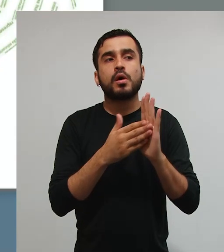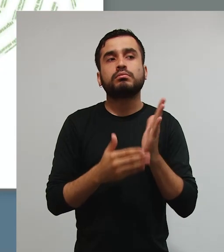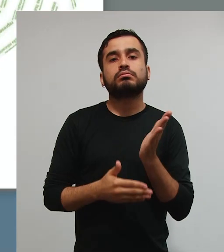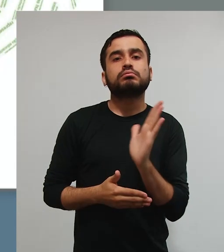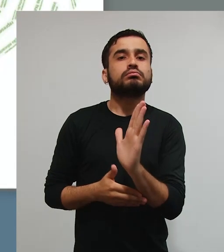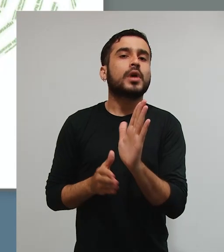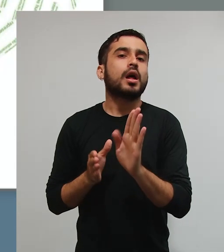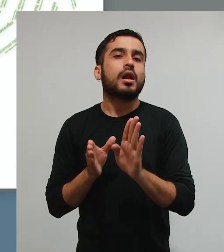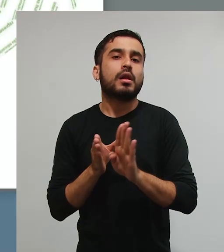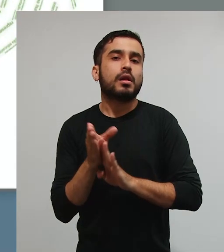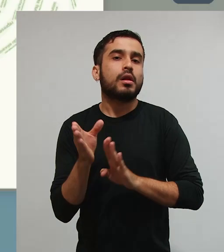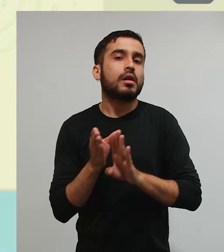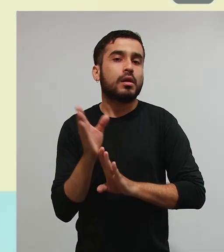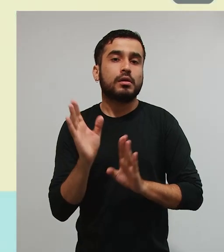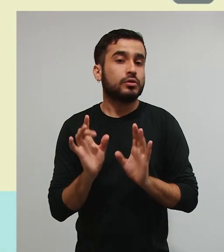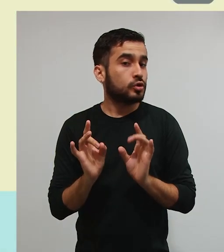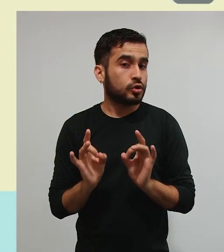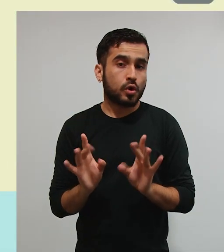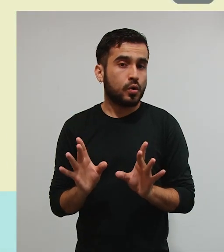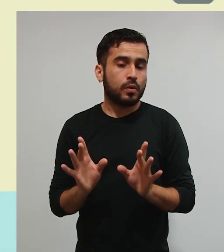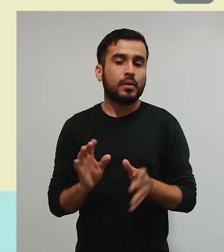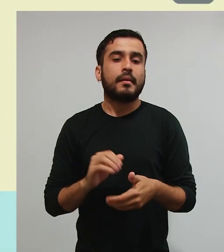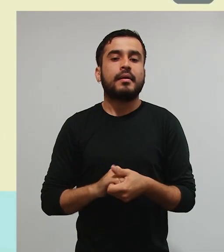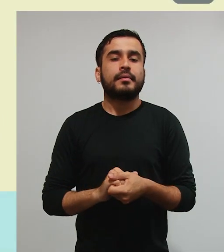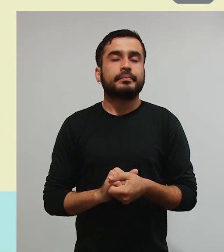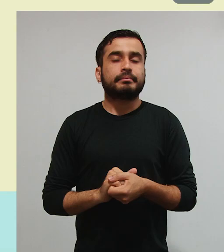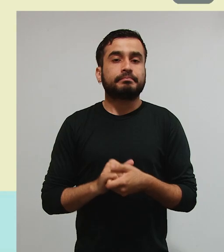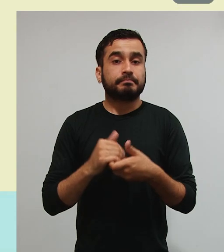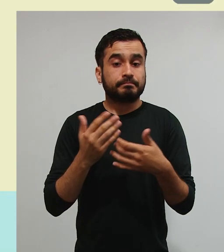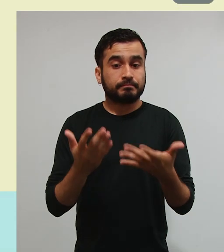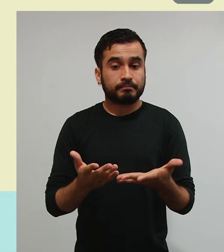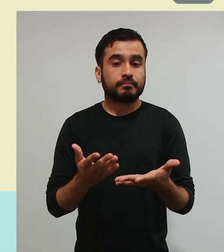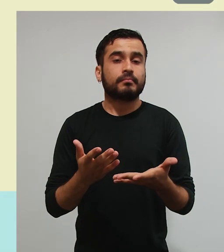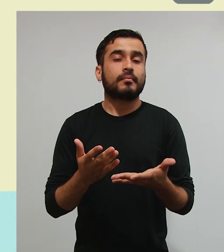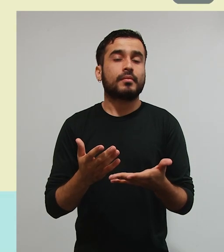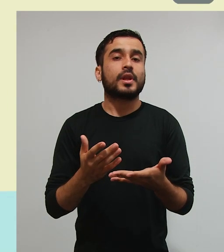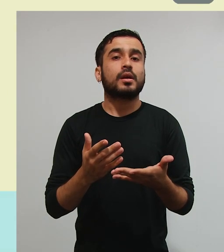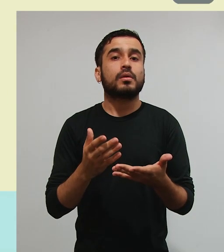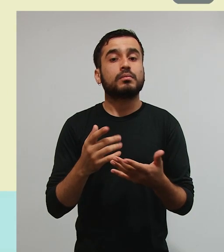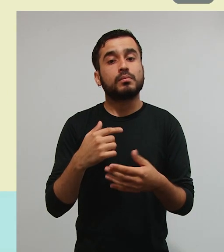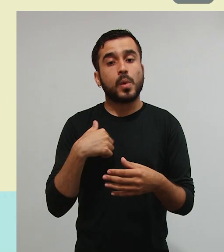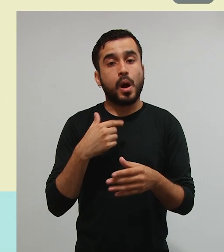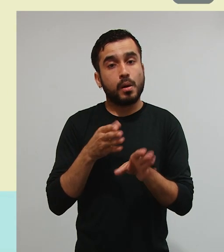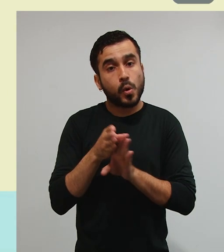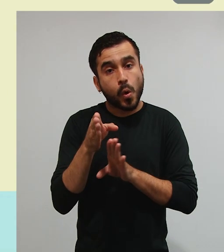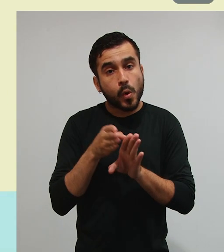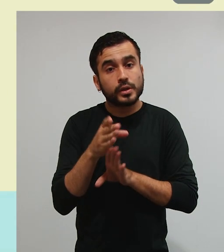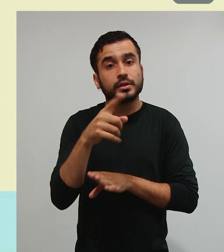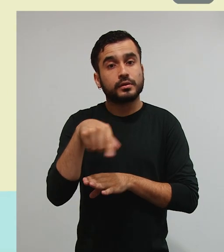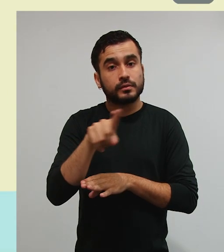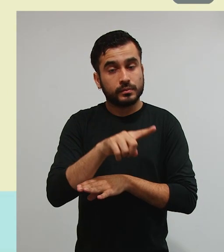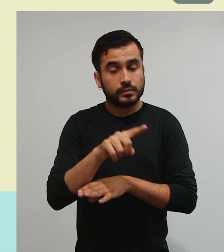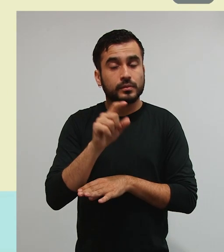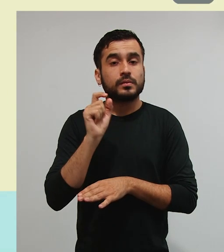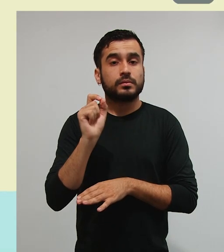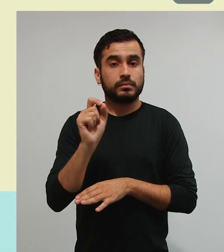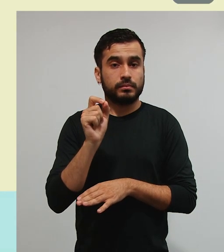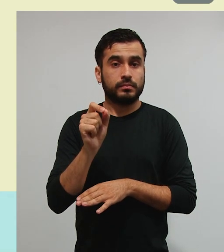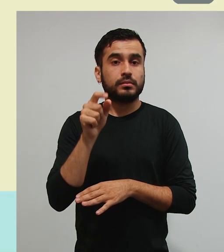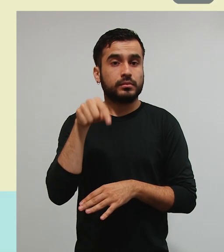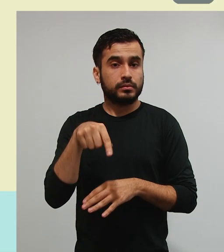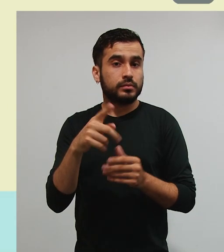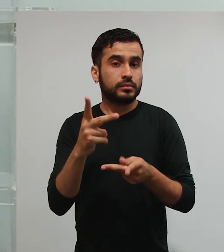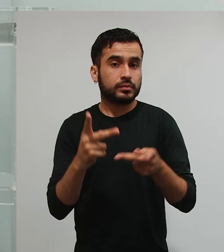as sugestões, perfeito? Então, o encaminhamento sugerido no